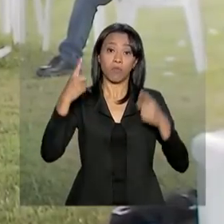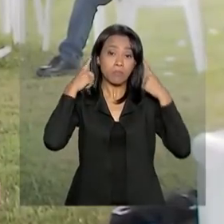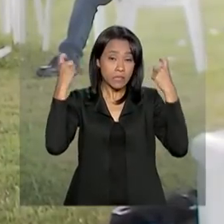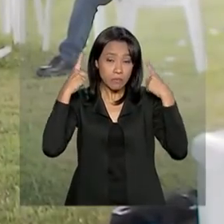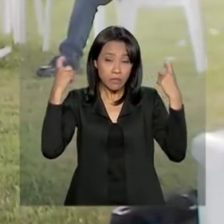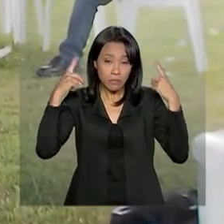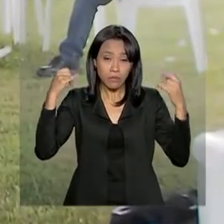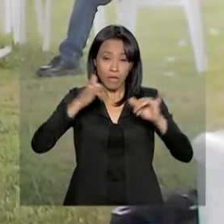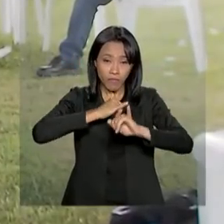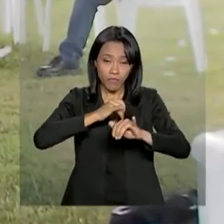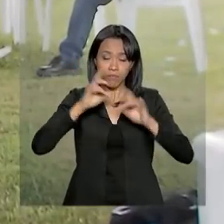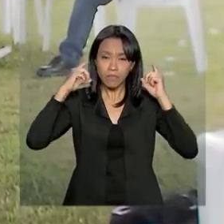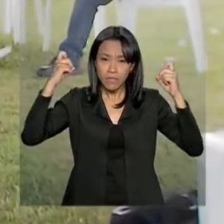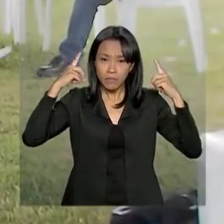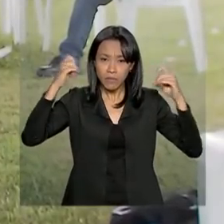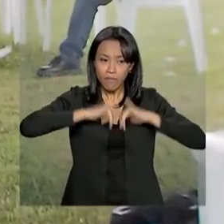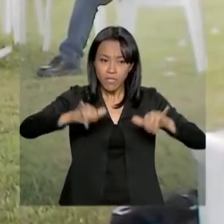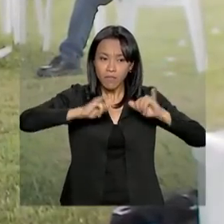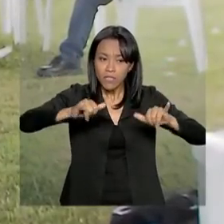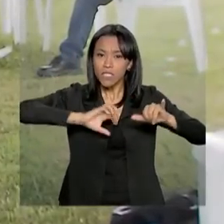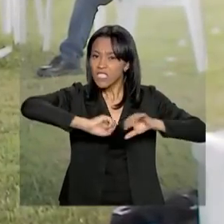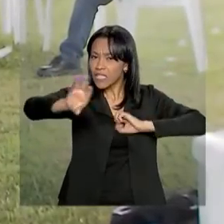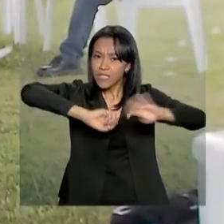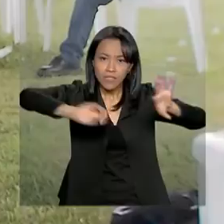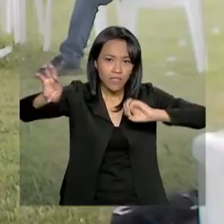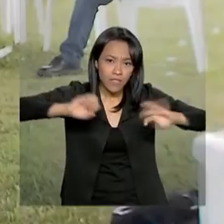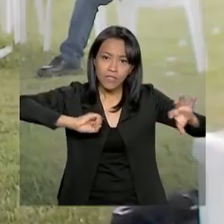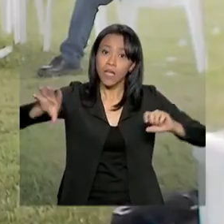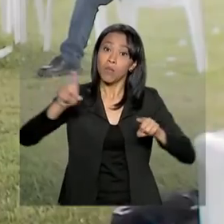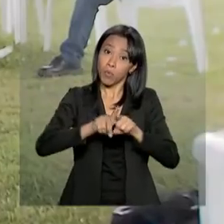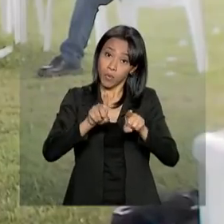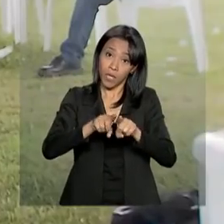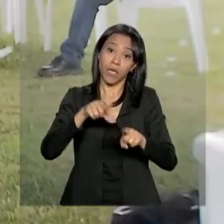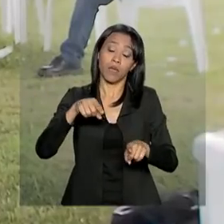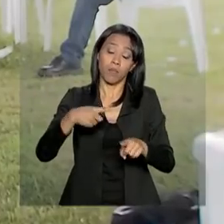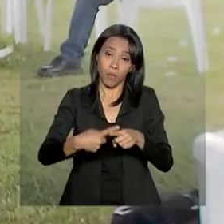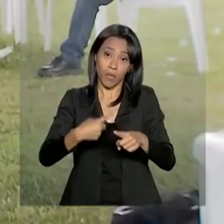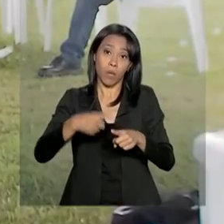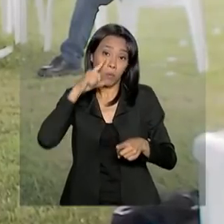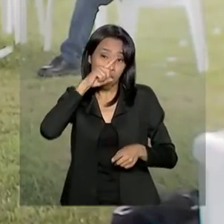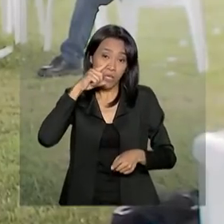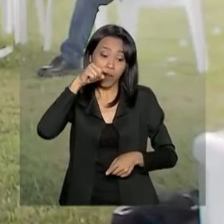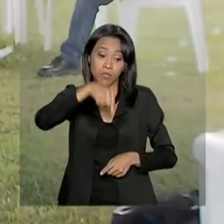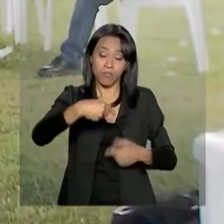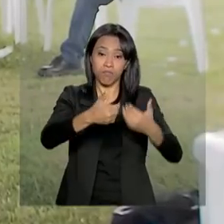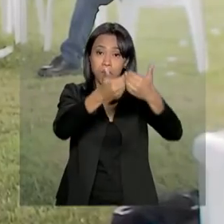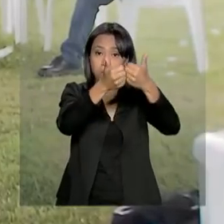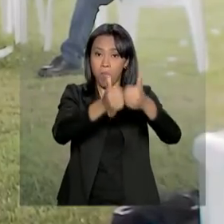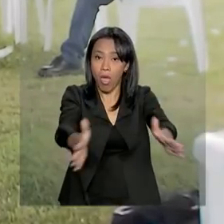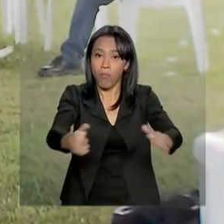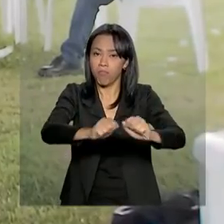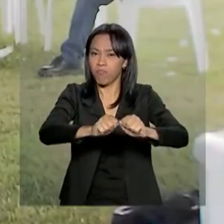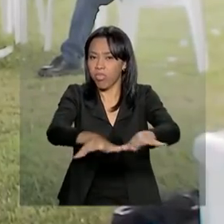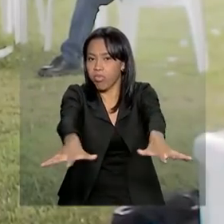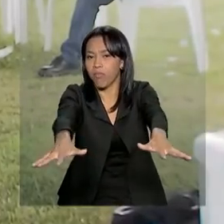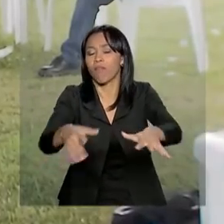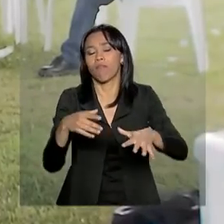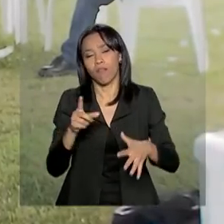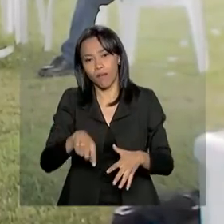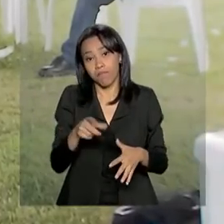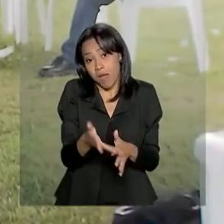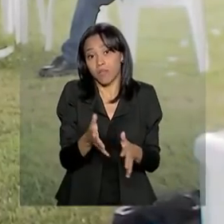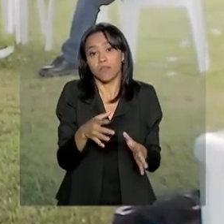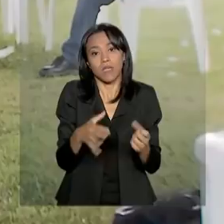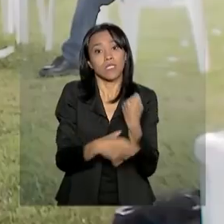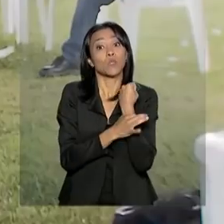da cidade, das regiões mais próximas, porque o risco de rompimento dessa barragem era muito grande, mas ele confirmou que a barragem está estável, que